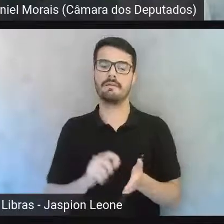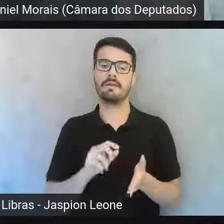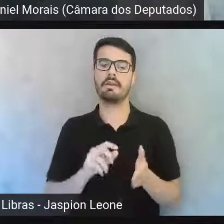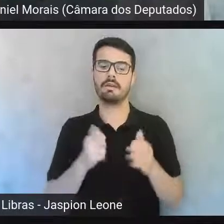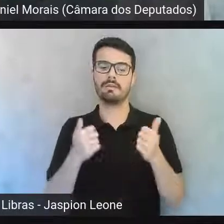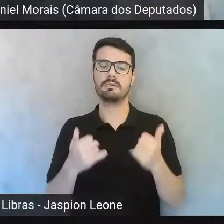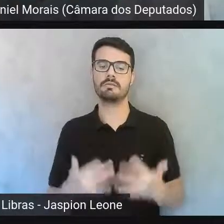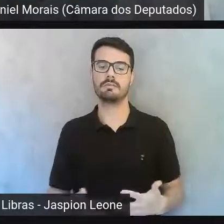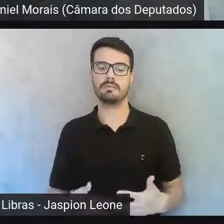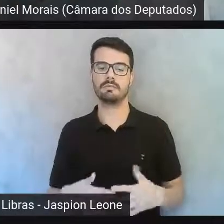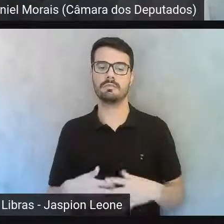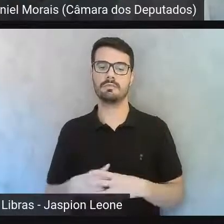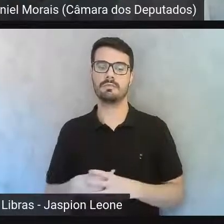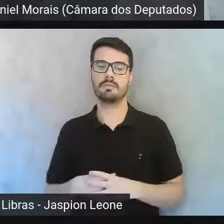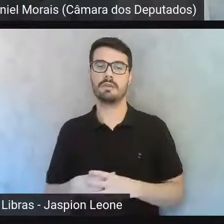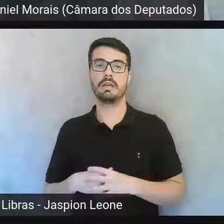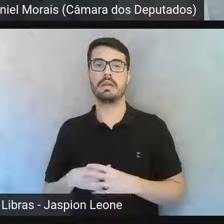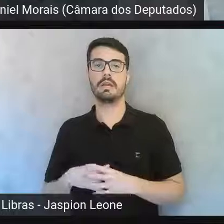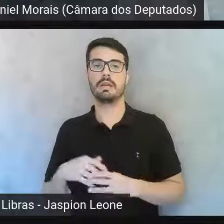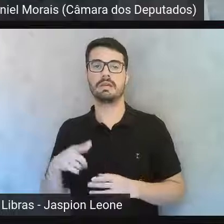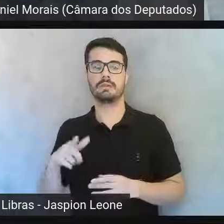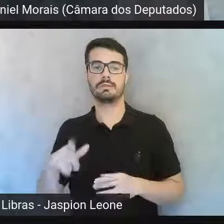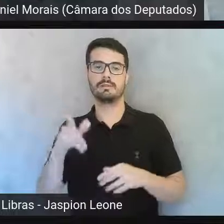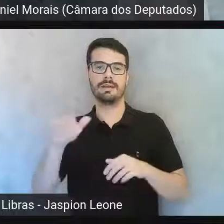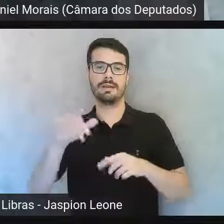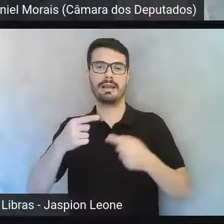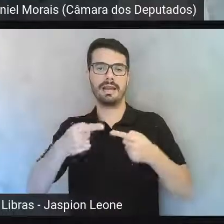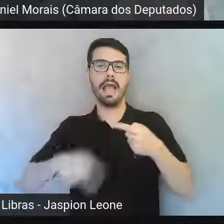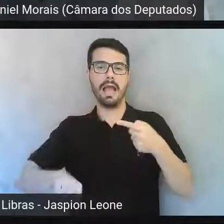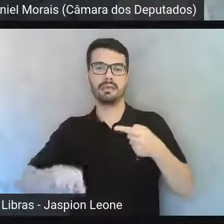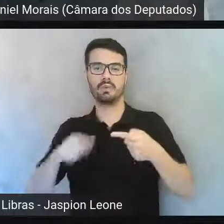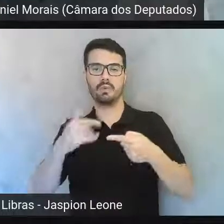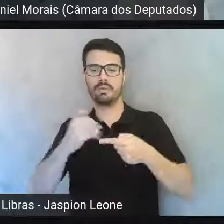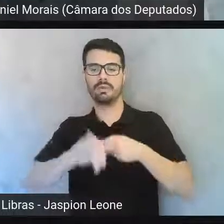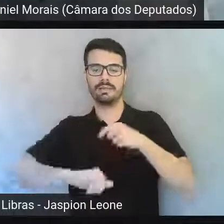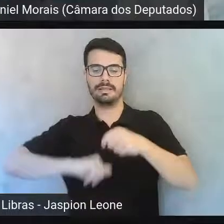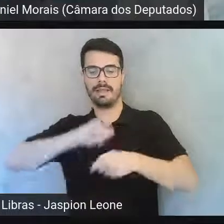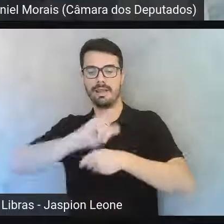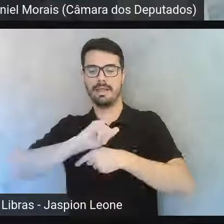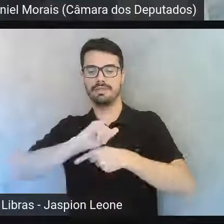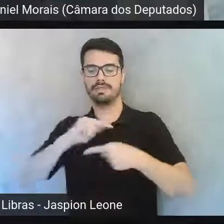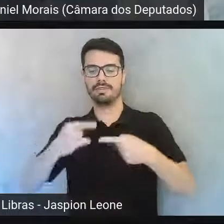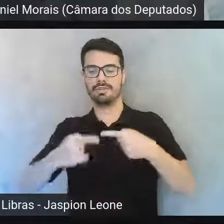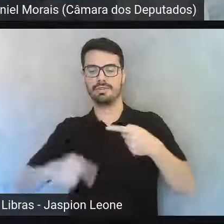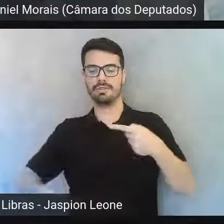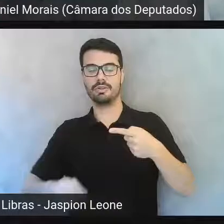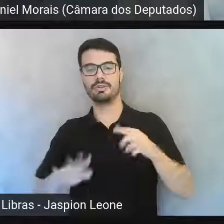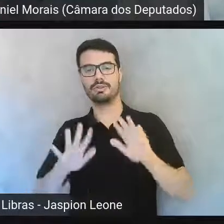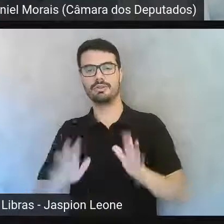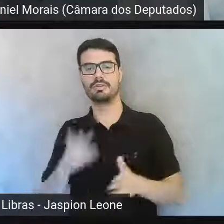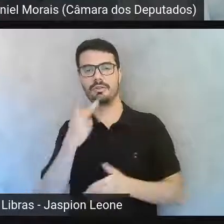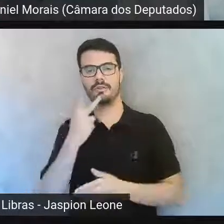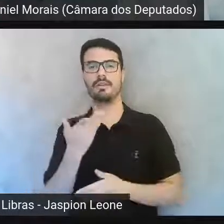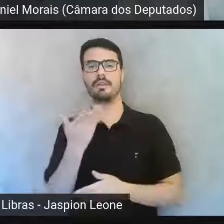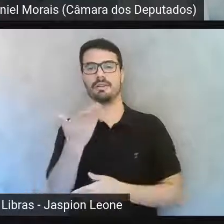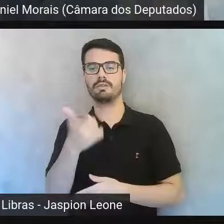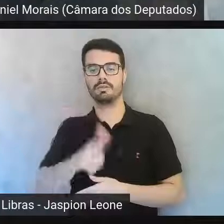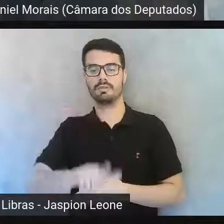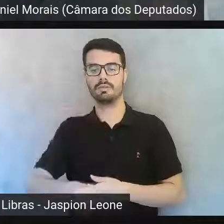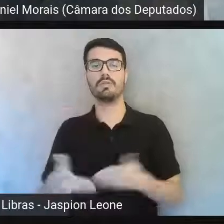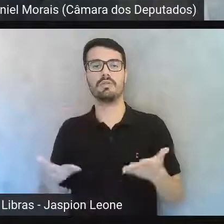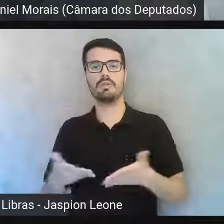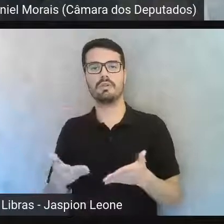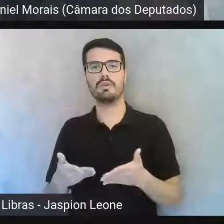Exatamente. Doutora Andréa, a senhora tem uma desconexão, já falei com o doutor João, vou te passar a palavra novamente e já pode colocar